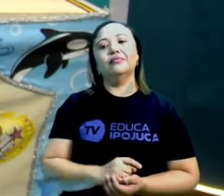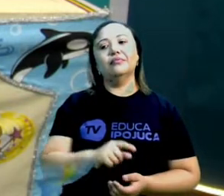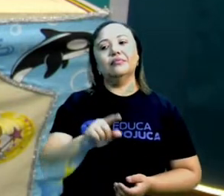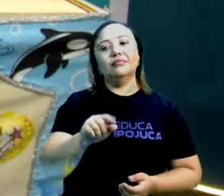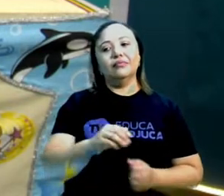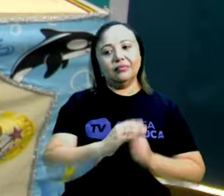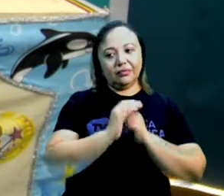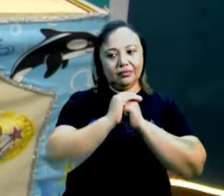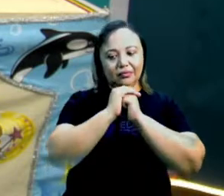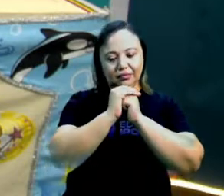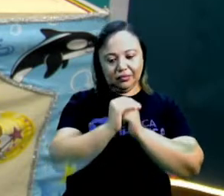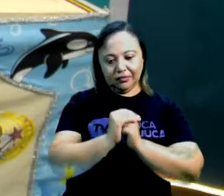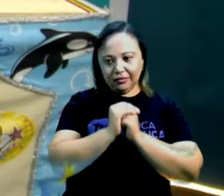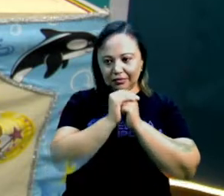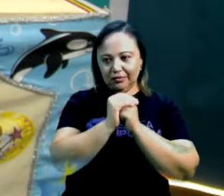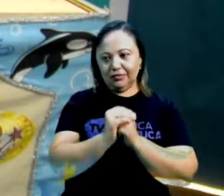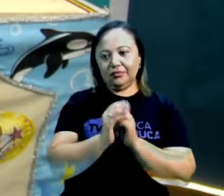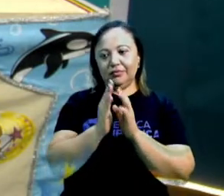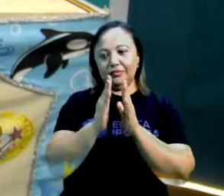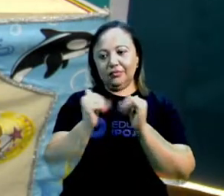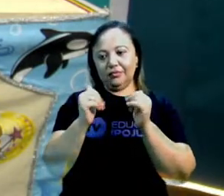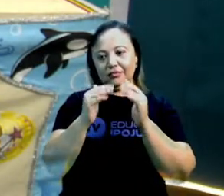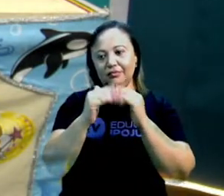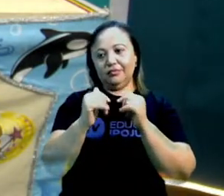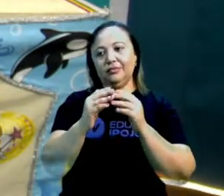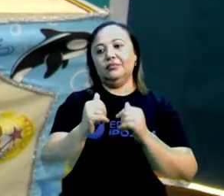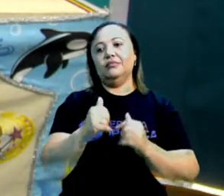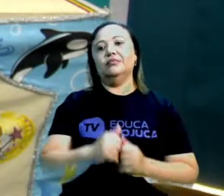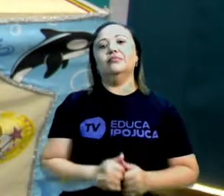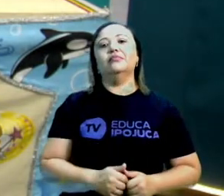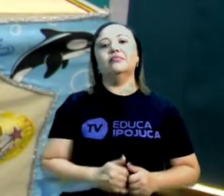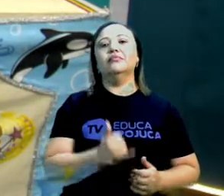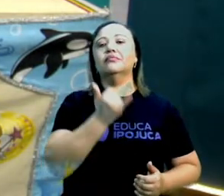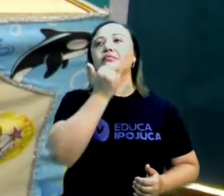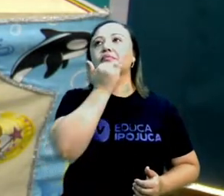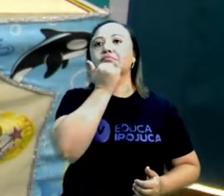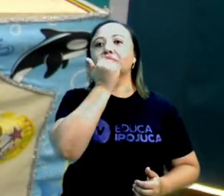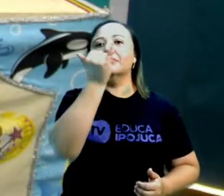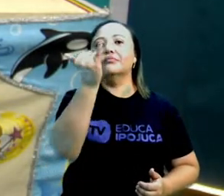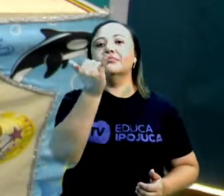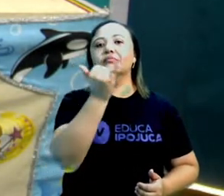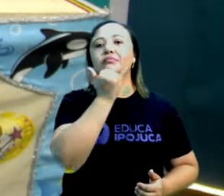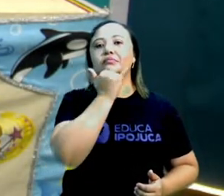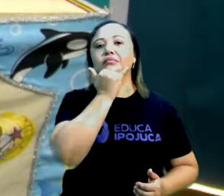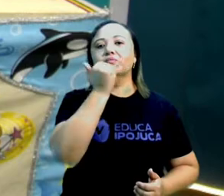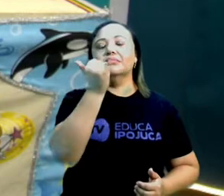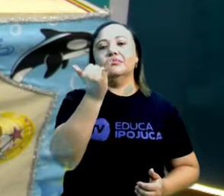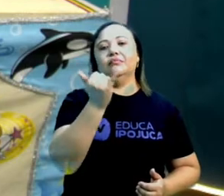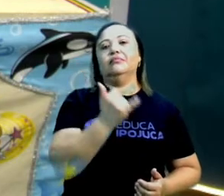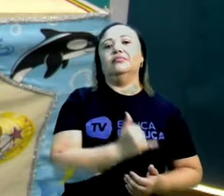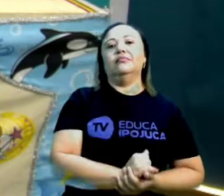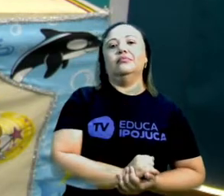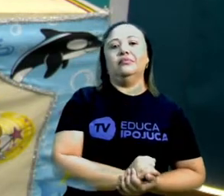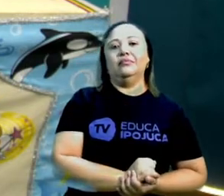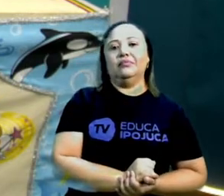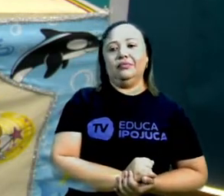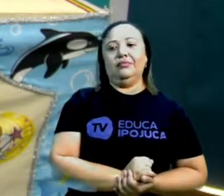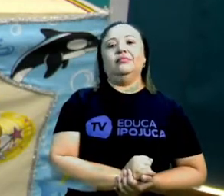3 dias. E ele passou 3 dias orando, leiturinha, pedindo perdão ao Papai do Céu. Se arrependeu, não é